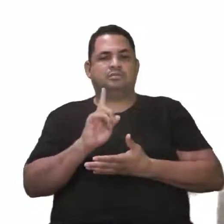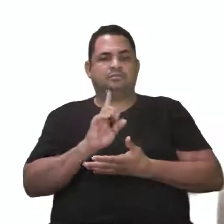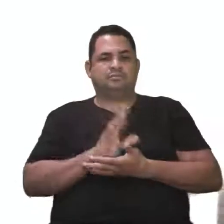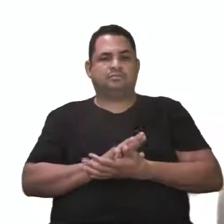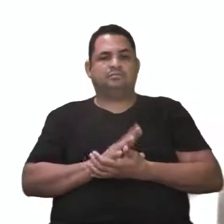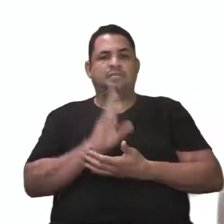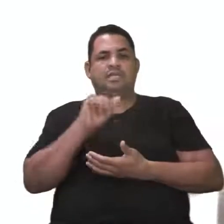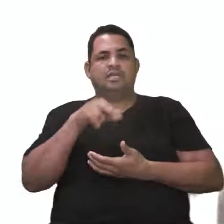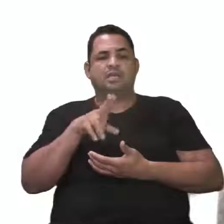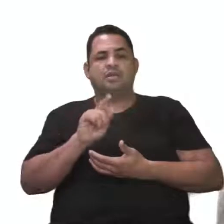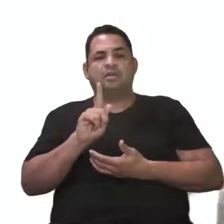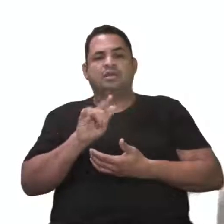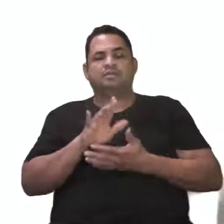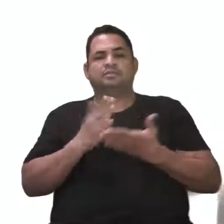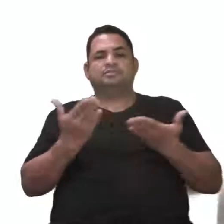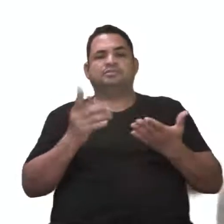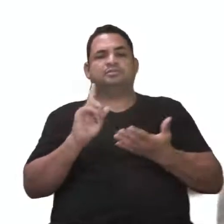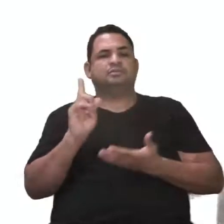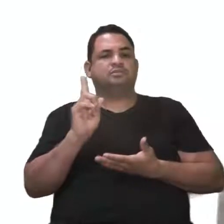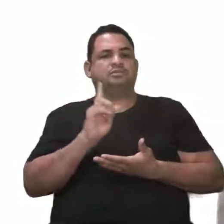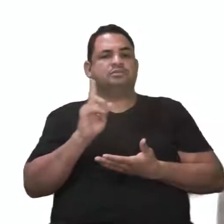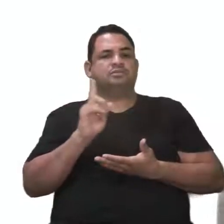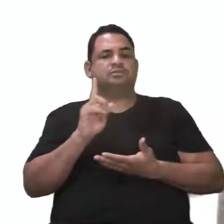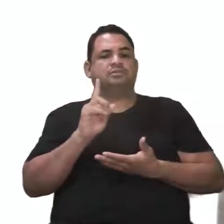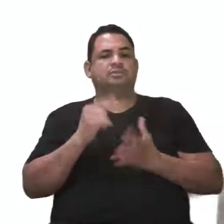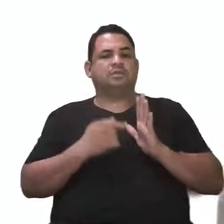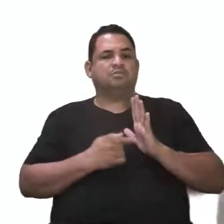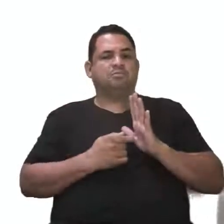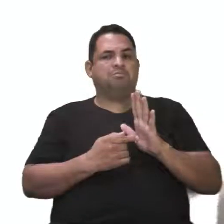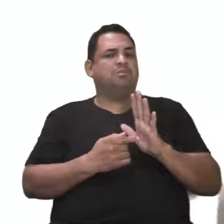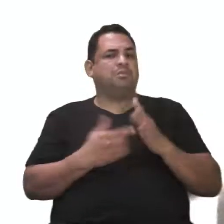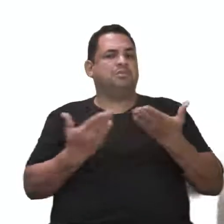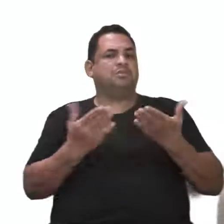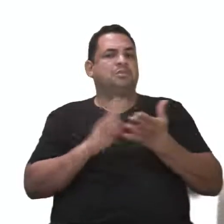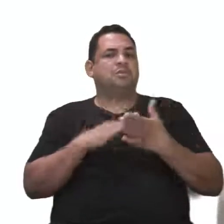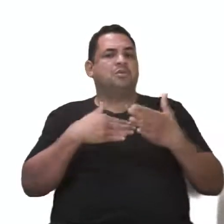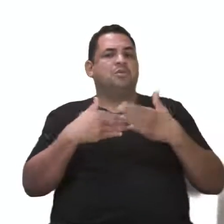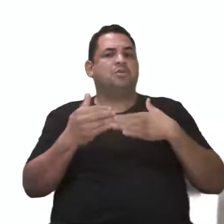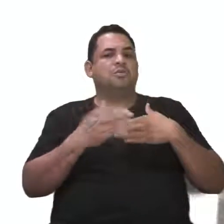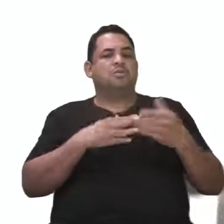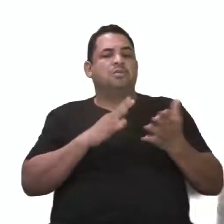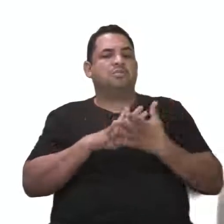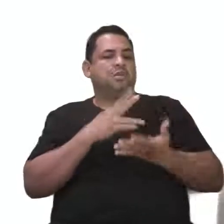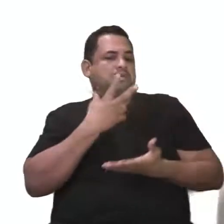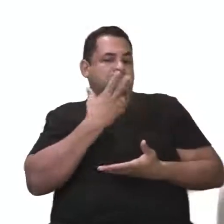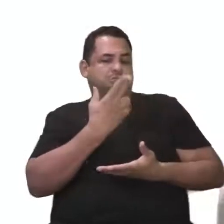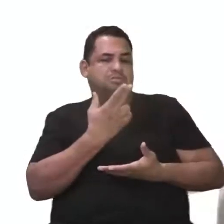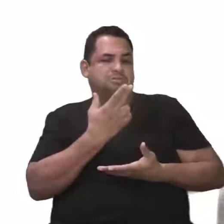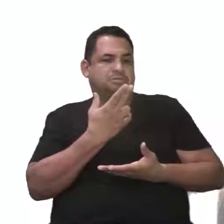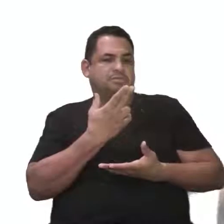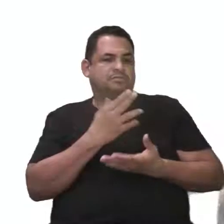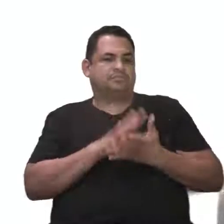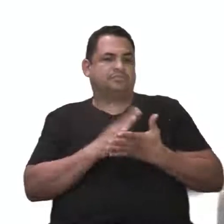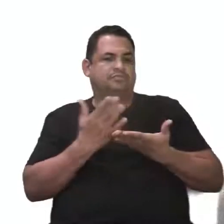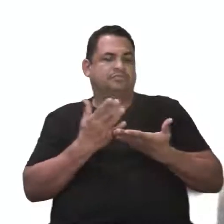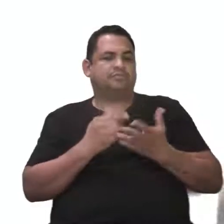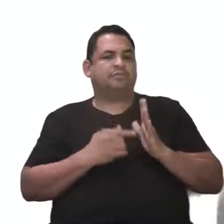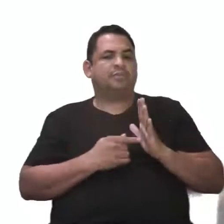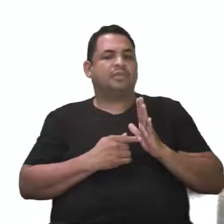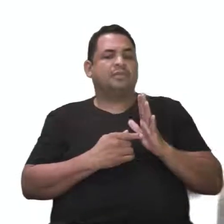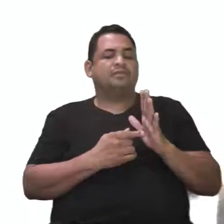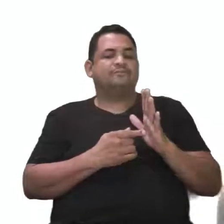presta atenção, não refletem por si só qualquer grau de parentesco. Elas